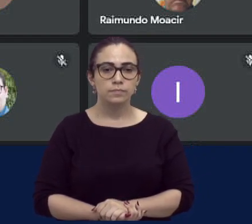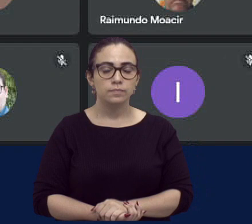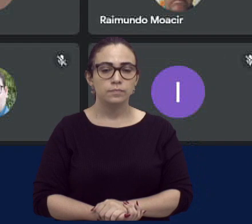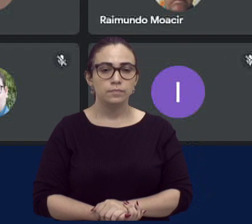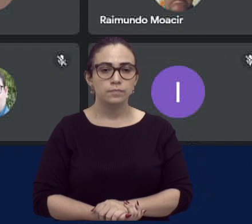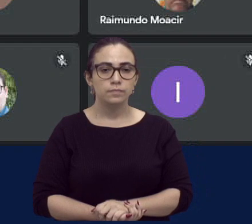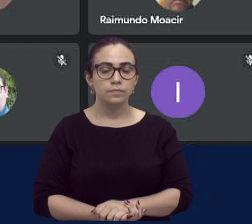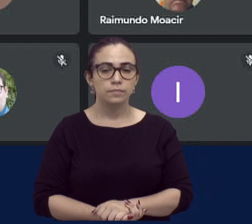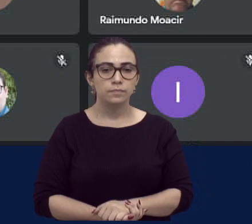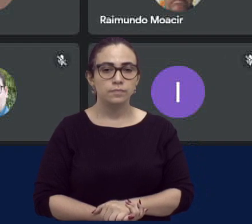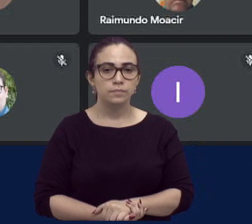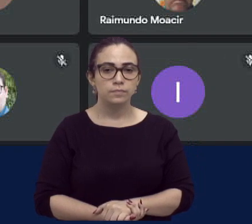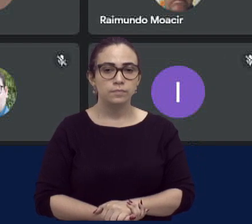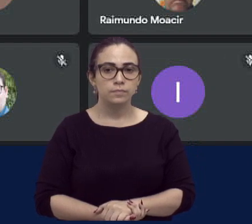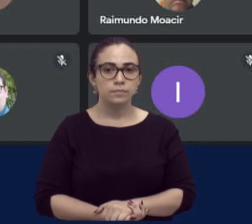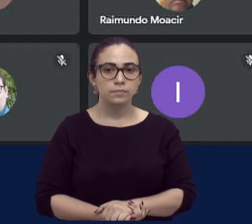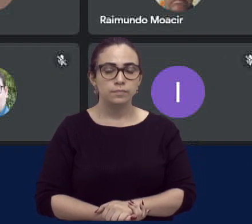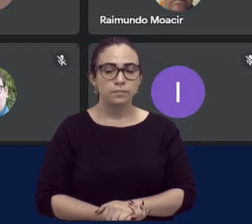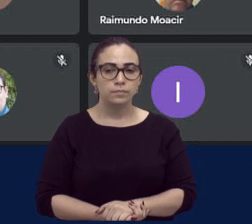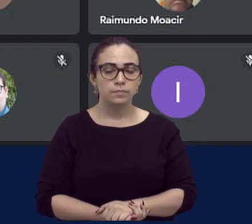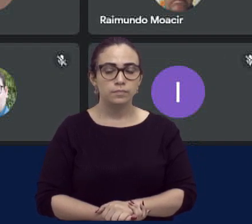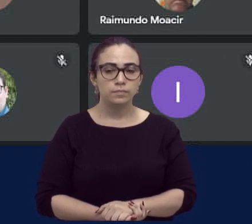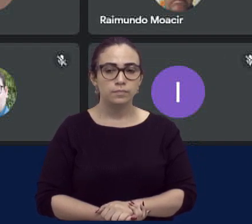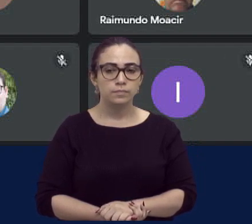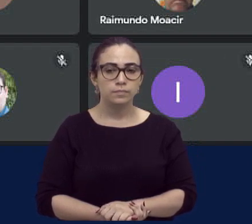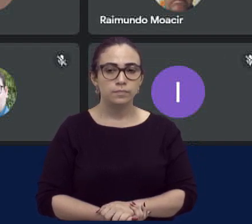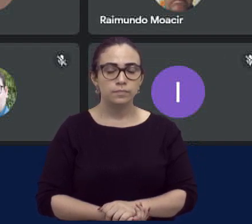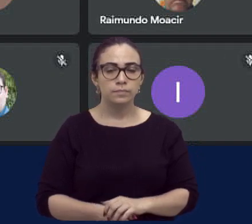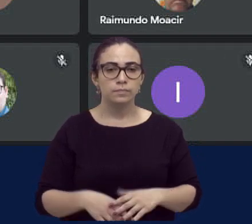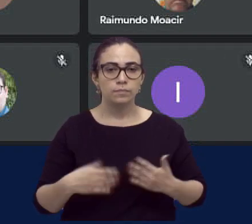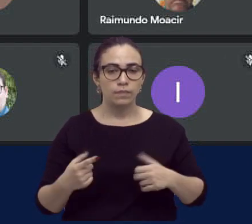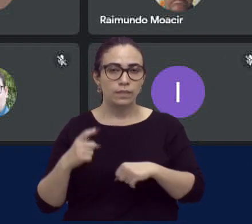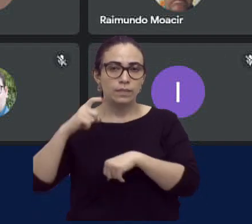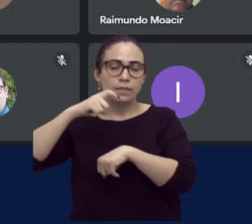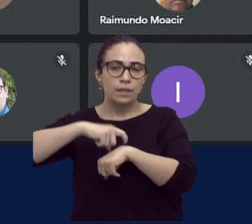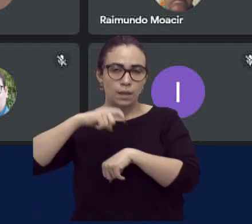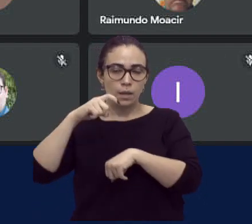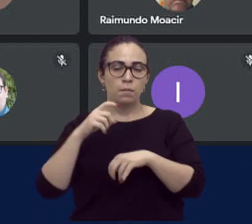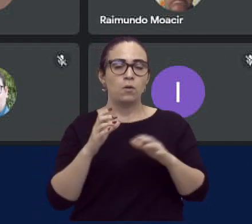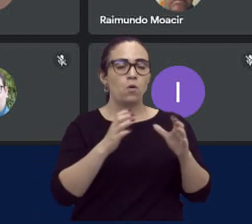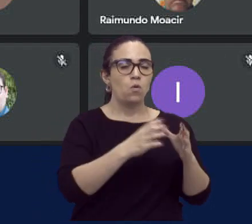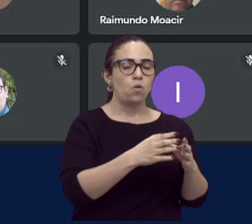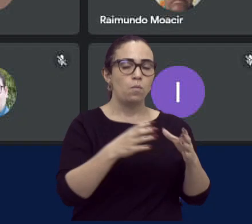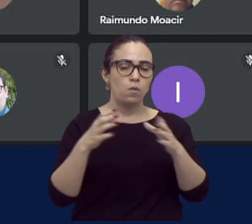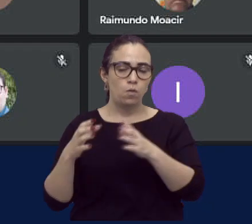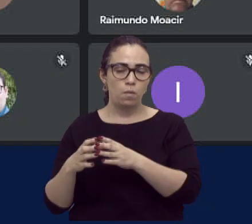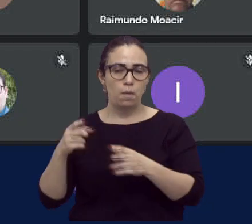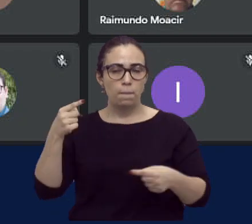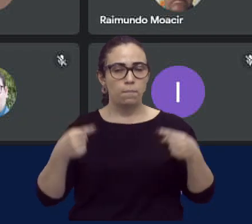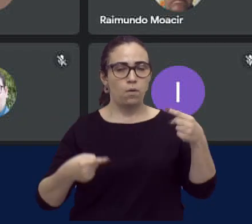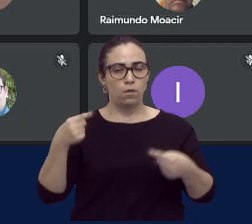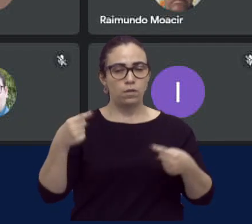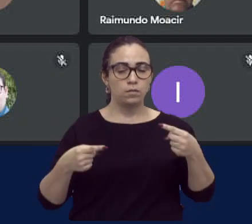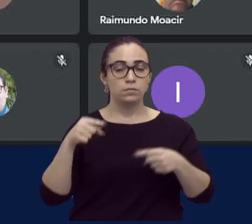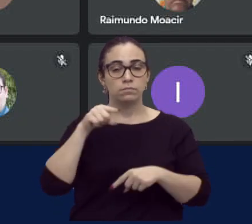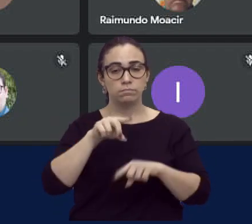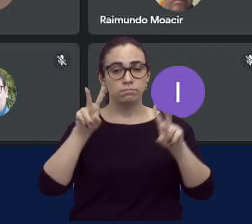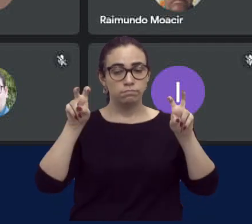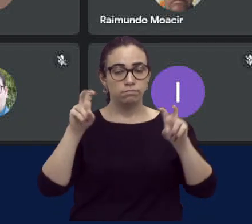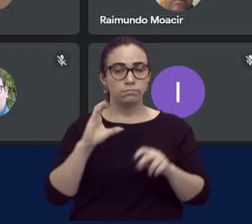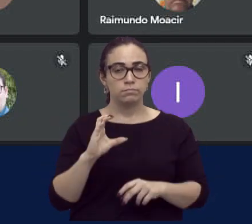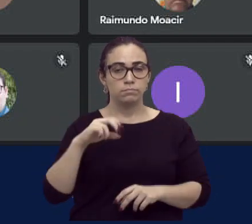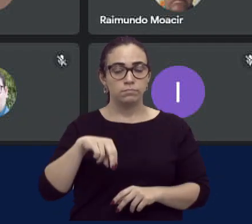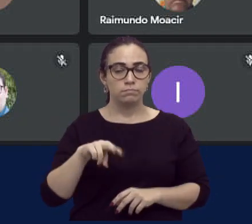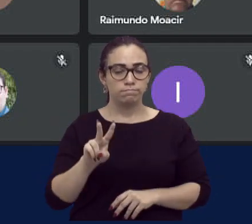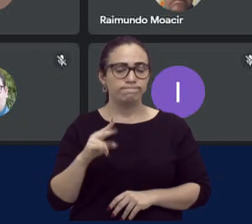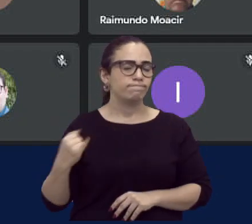Atitudes geradas. Em tempos de polarização, a comunicação não violenta estabelece um